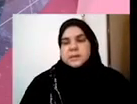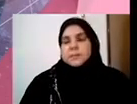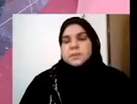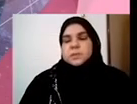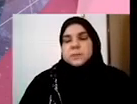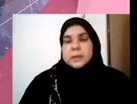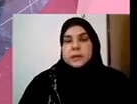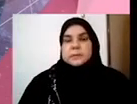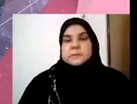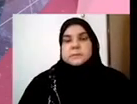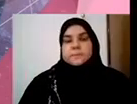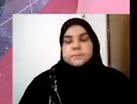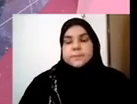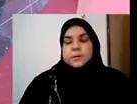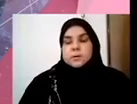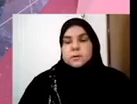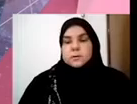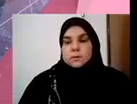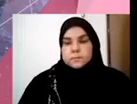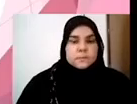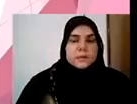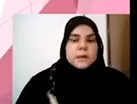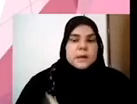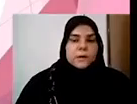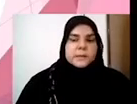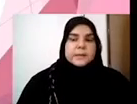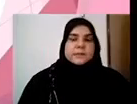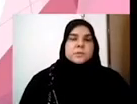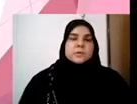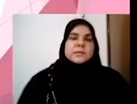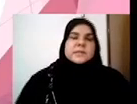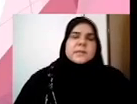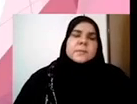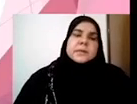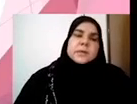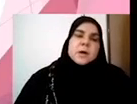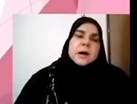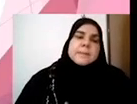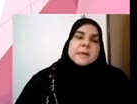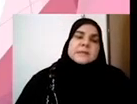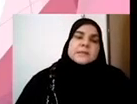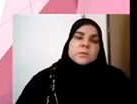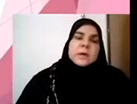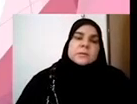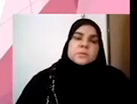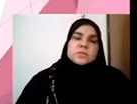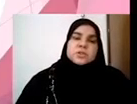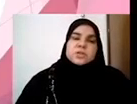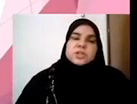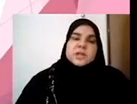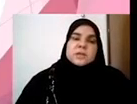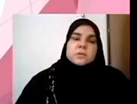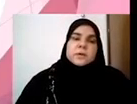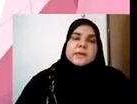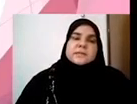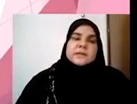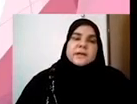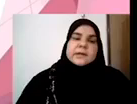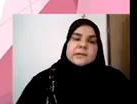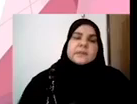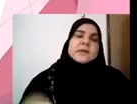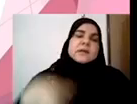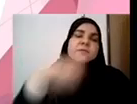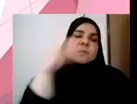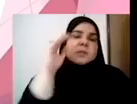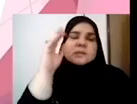medidas extremamente pequenas. Agora, esse outro exemplo aqui, ó, a massa do átomo de hidrogênio é